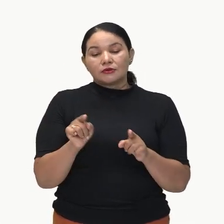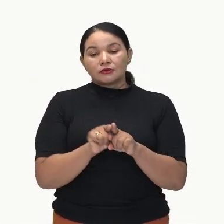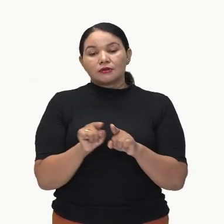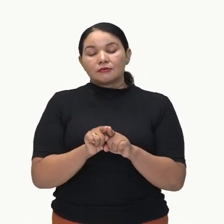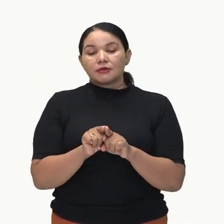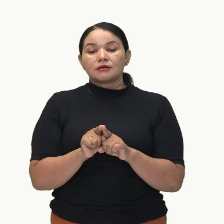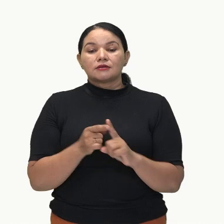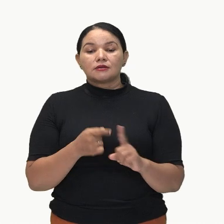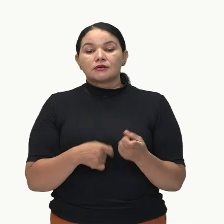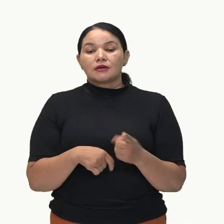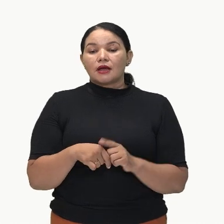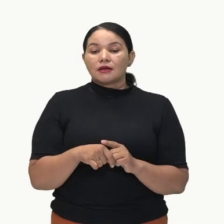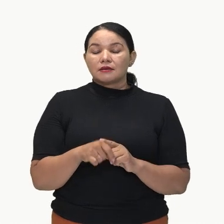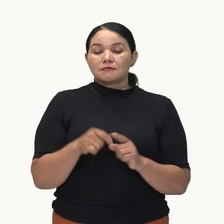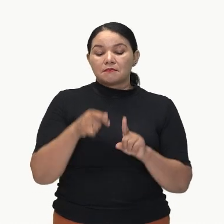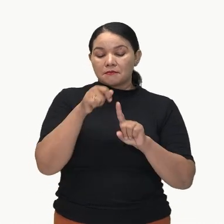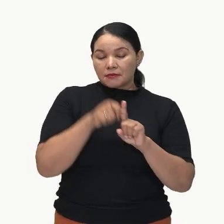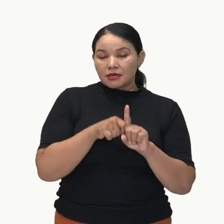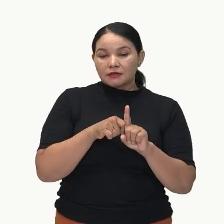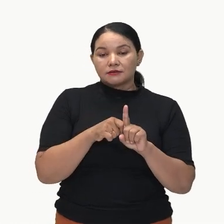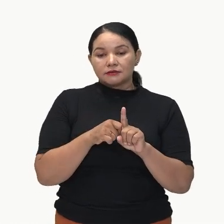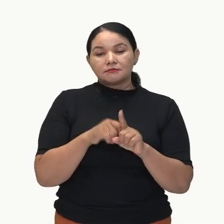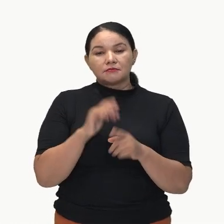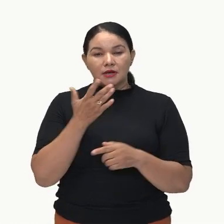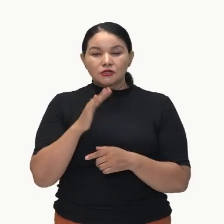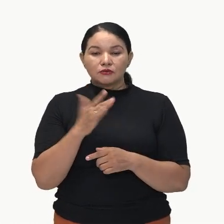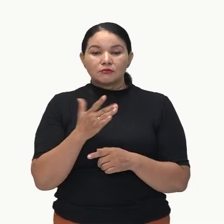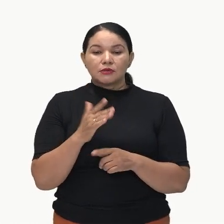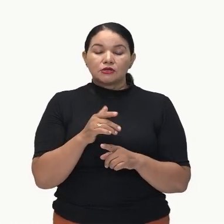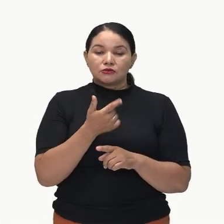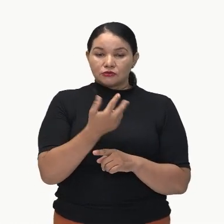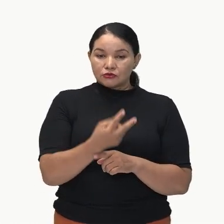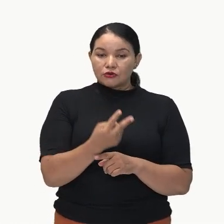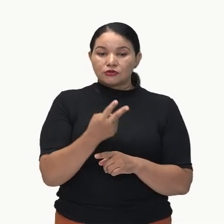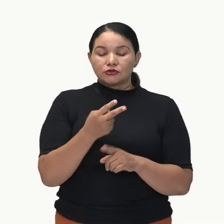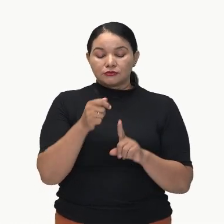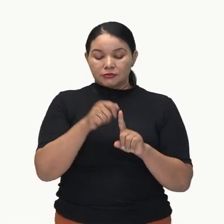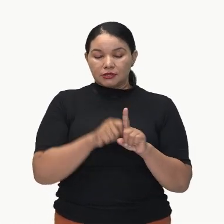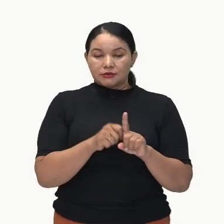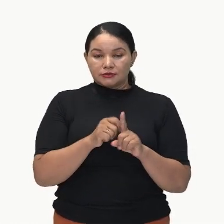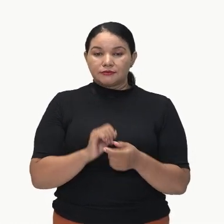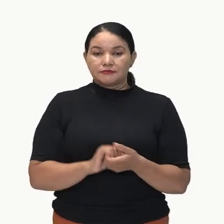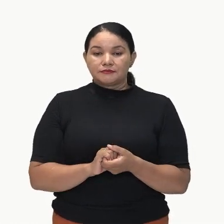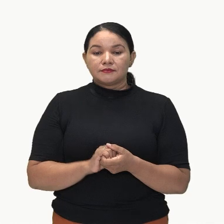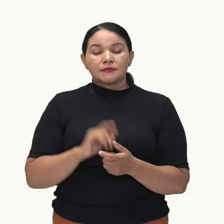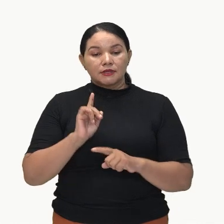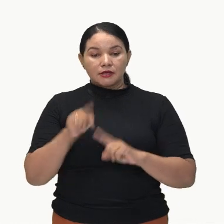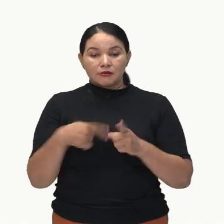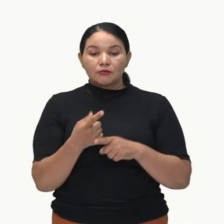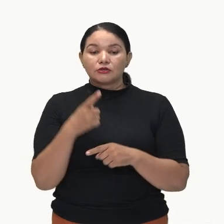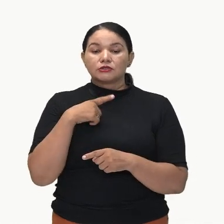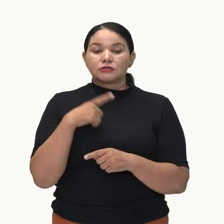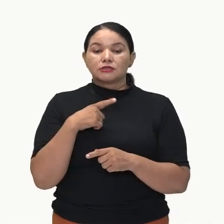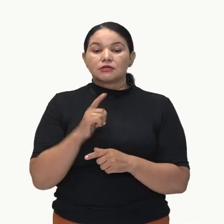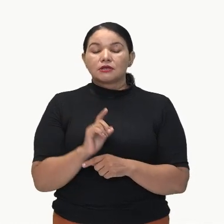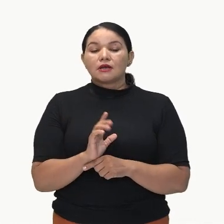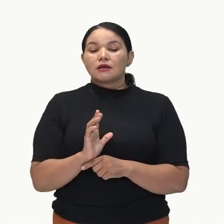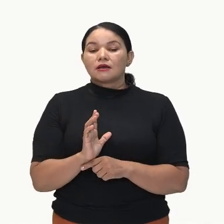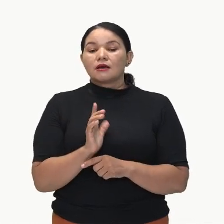par, de meses. Então, aconteceu há mais ou menos 2 meses. Depois, nós vamos ter